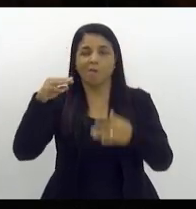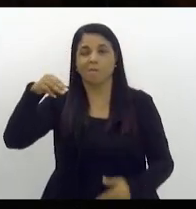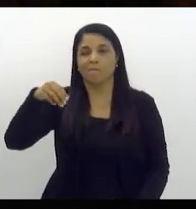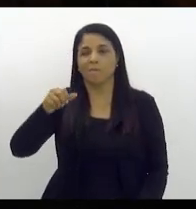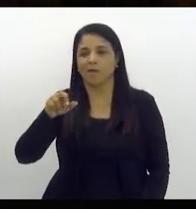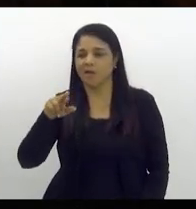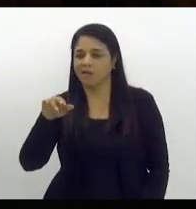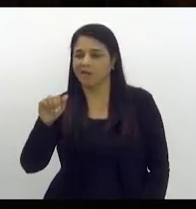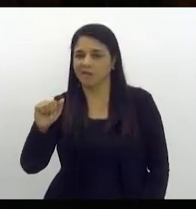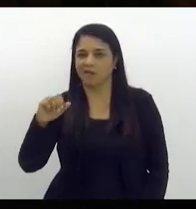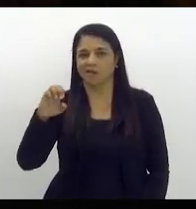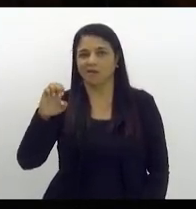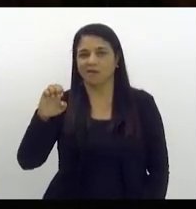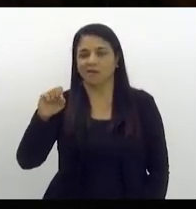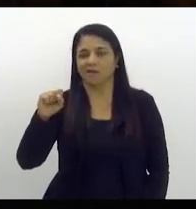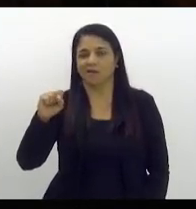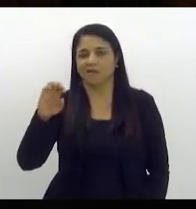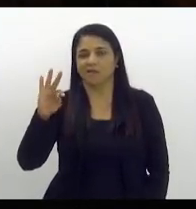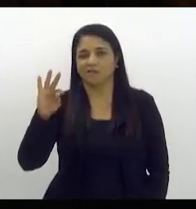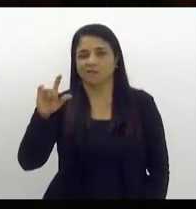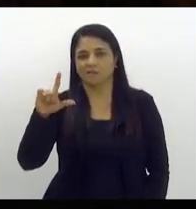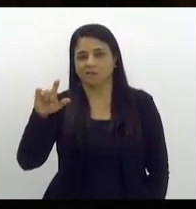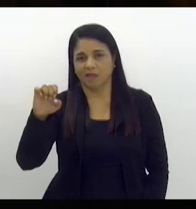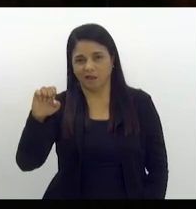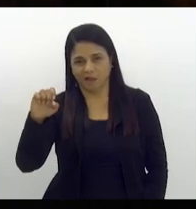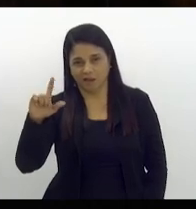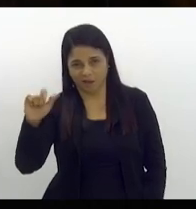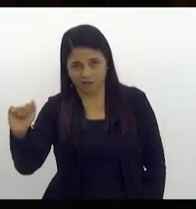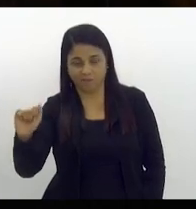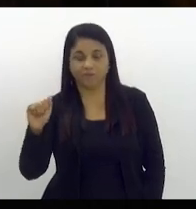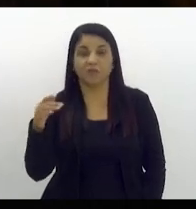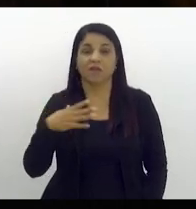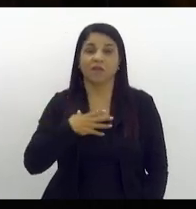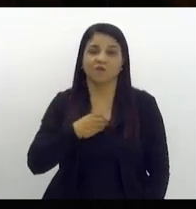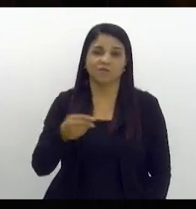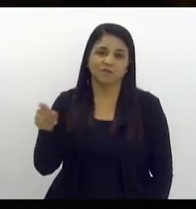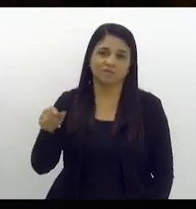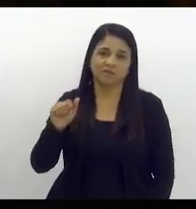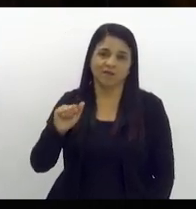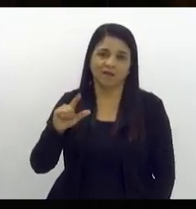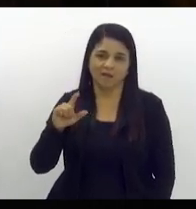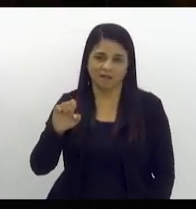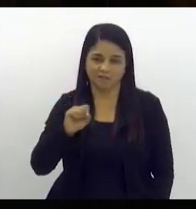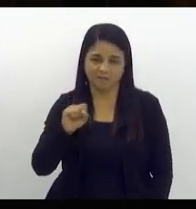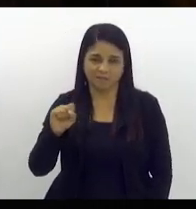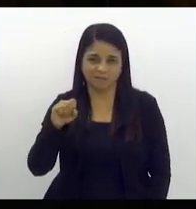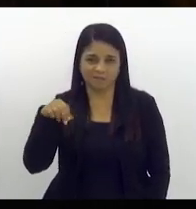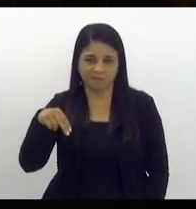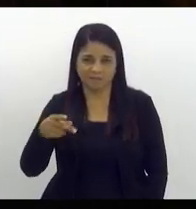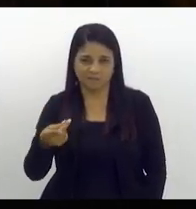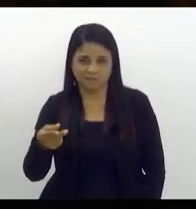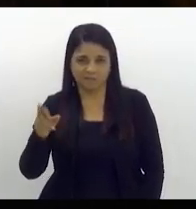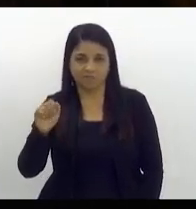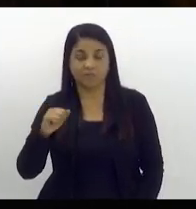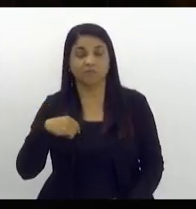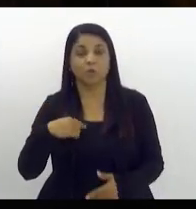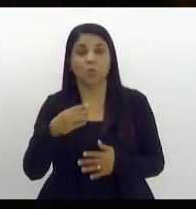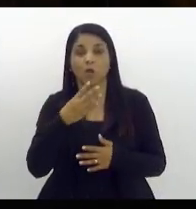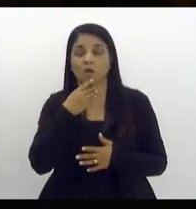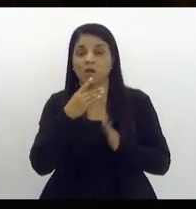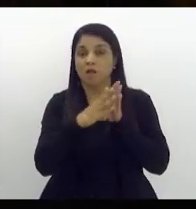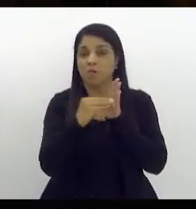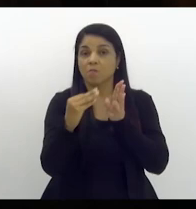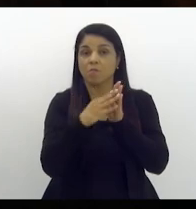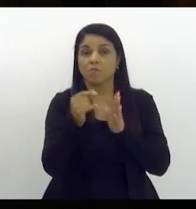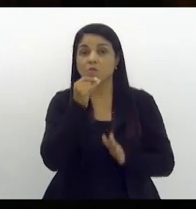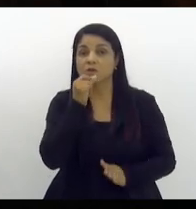Maristela, para sua filha ali que está aqui com a gente, e que isso sirva de exemplo, de alerta, porque é uma doença que vem